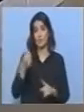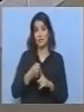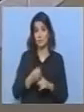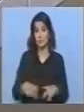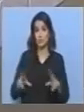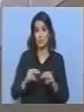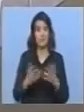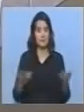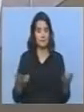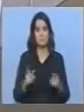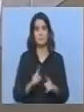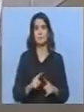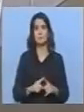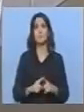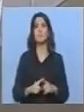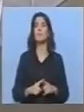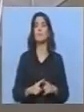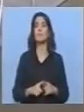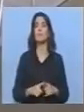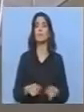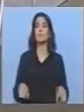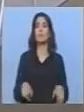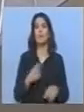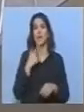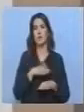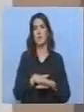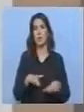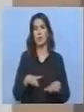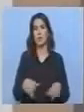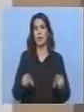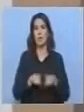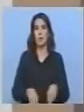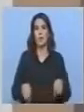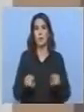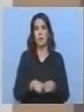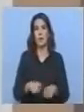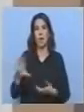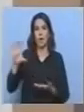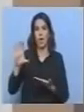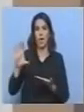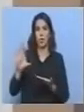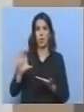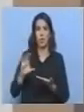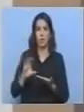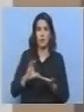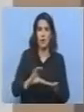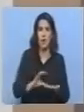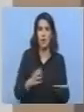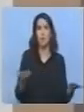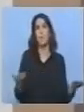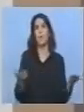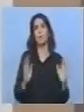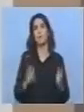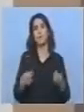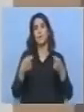legislatura são, por um lado, quebrar este ciclo de descida ou de contenção orçamental. Nós precisamos de mais investimento no